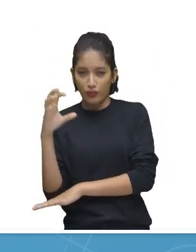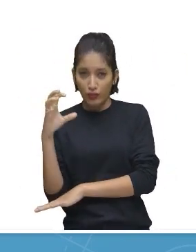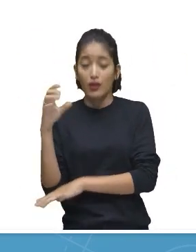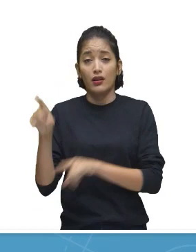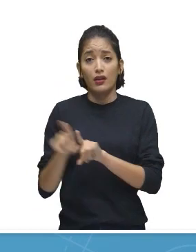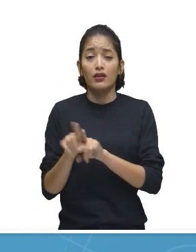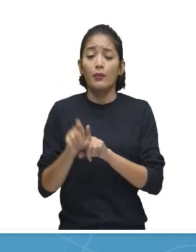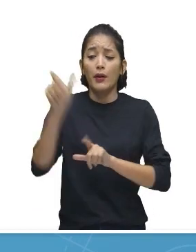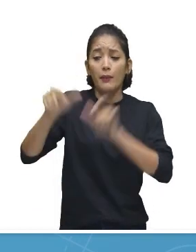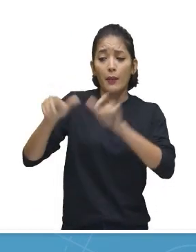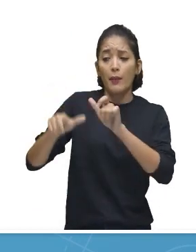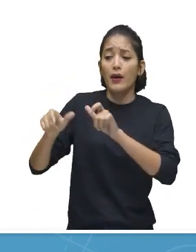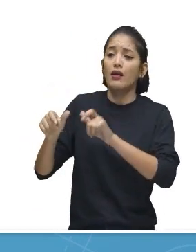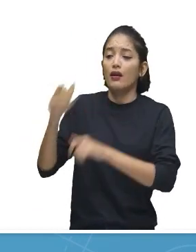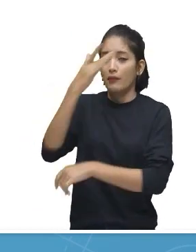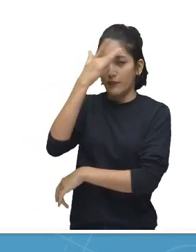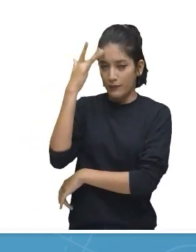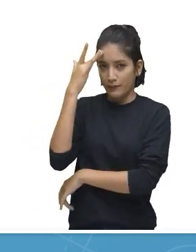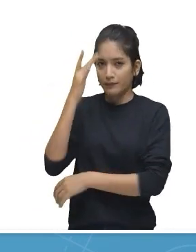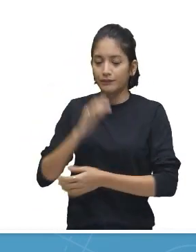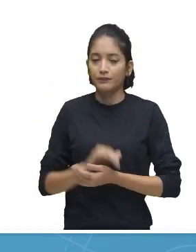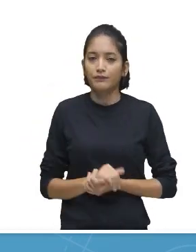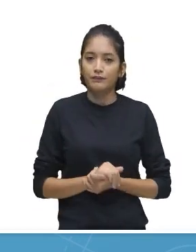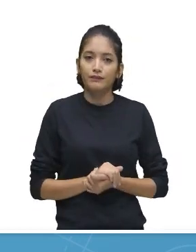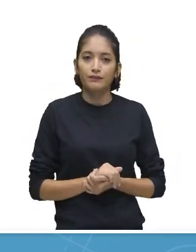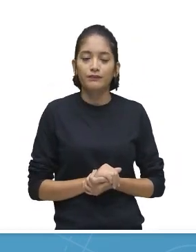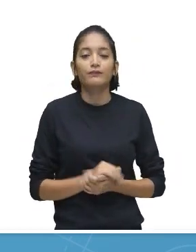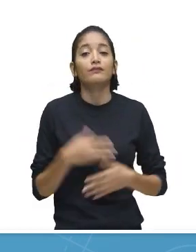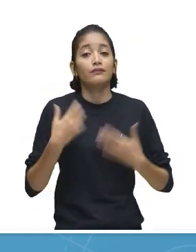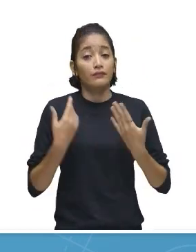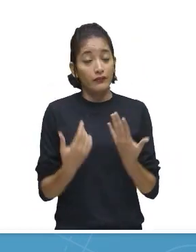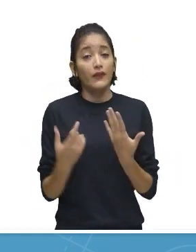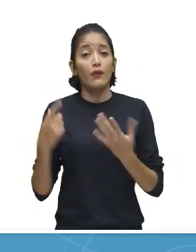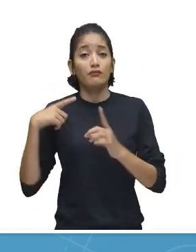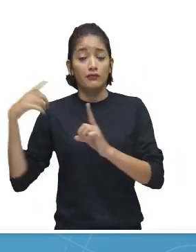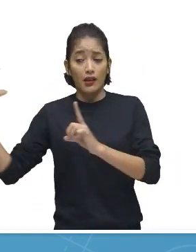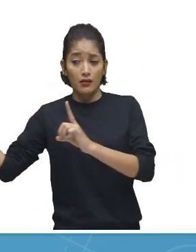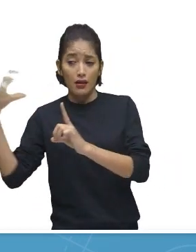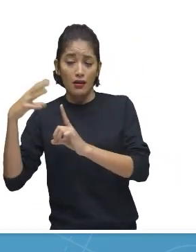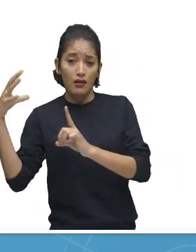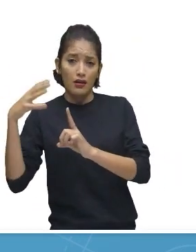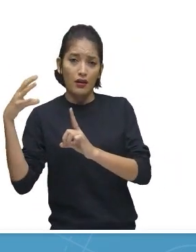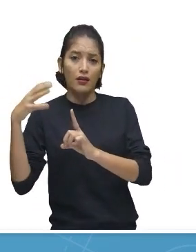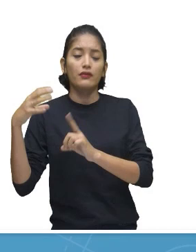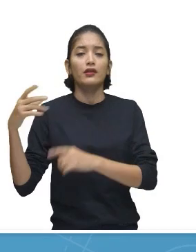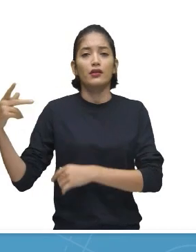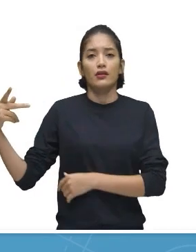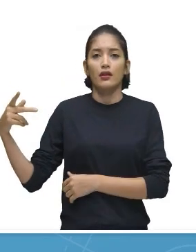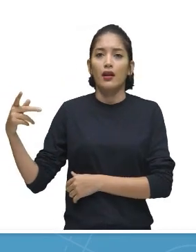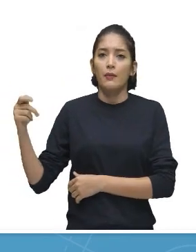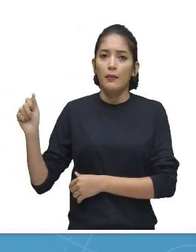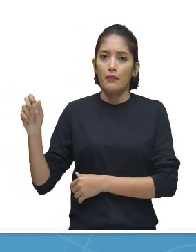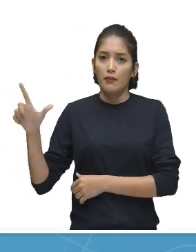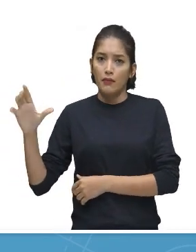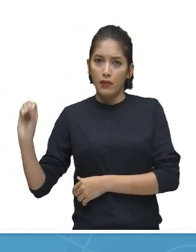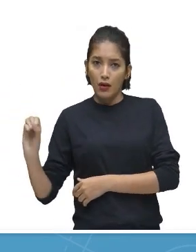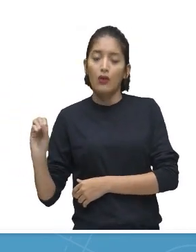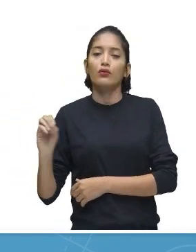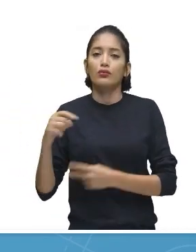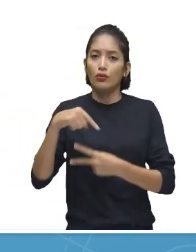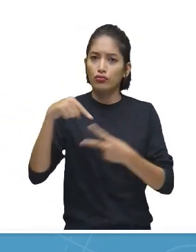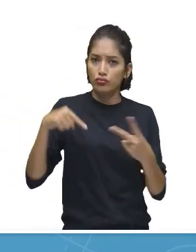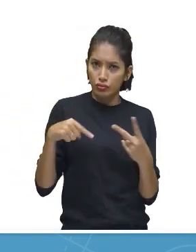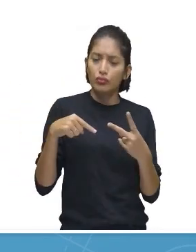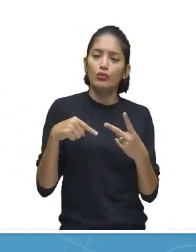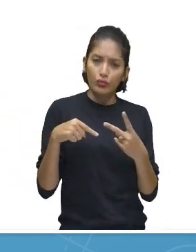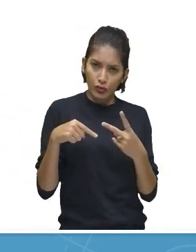ele geometrizava ali a forma. Então, através da influência desse pintor, Pablo Picasso, Georges Braque,